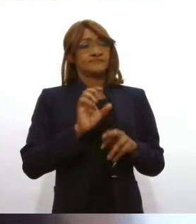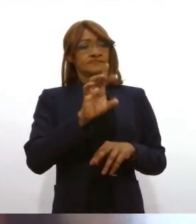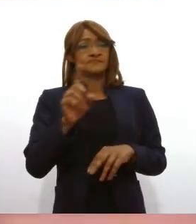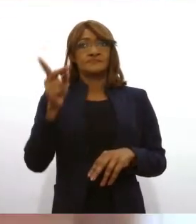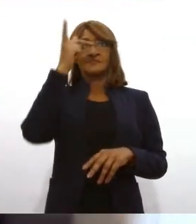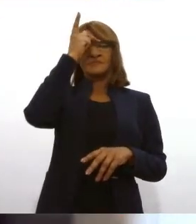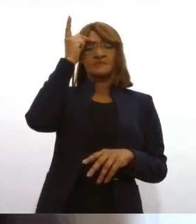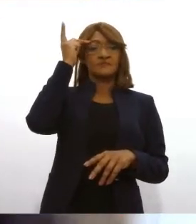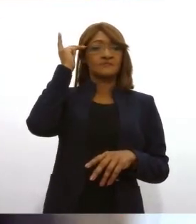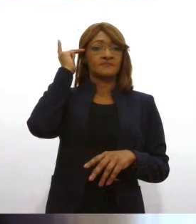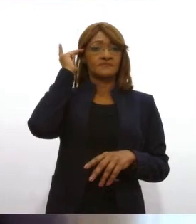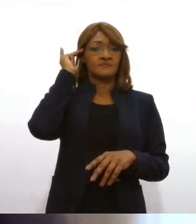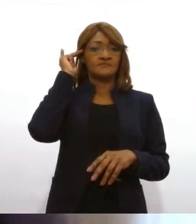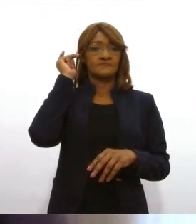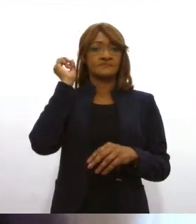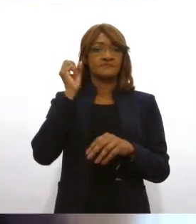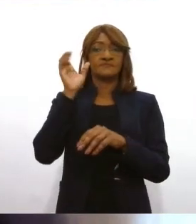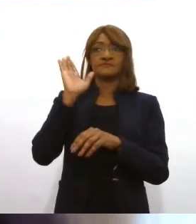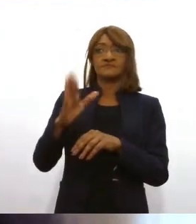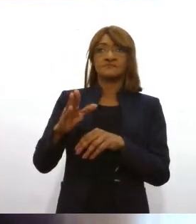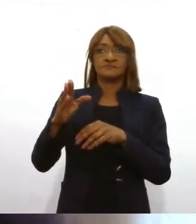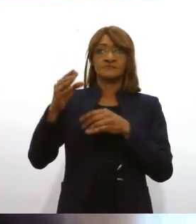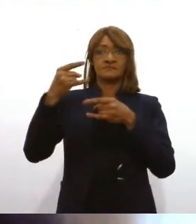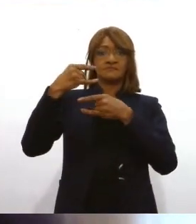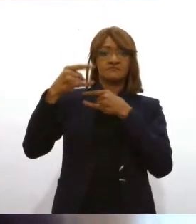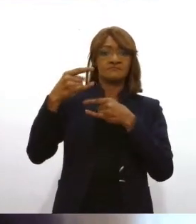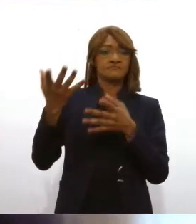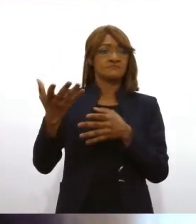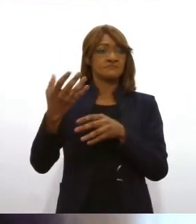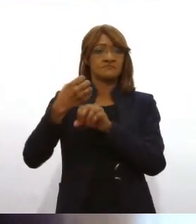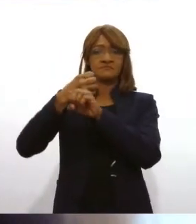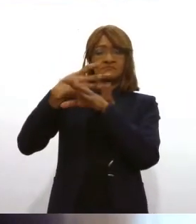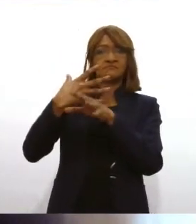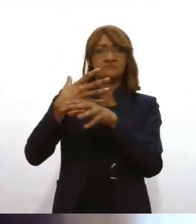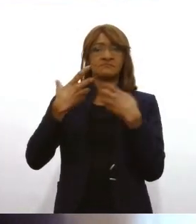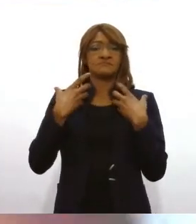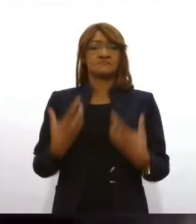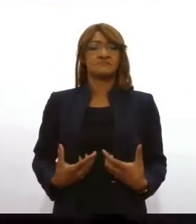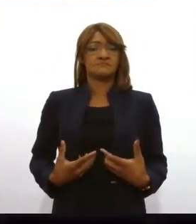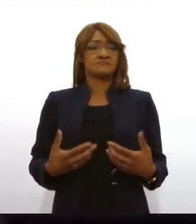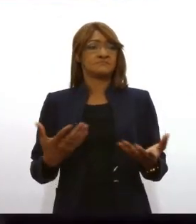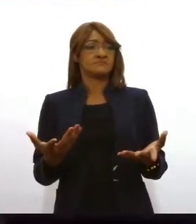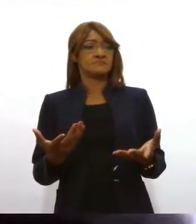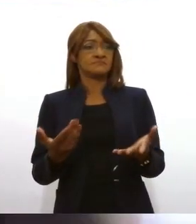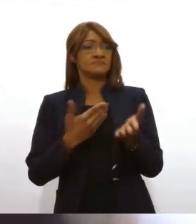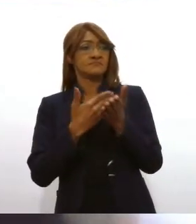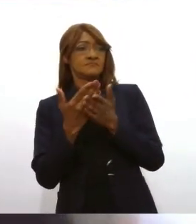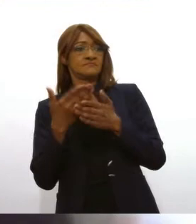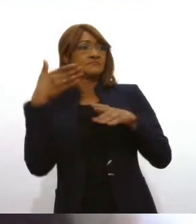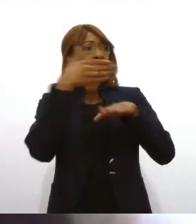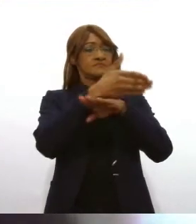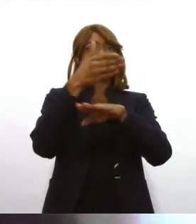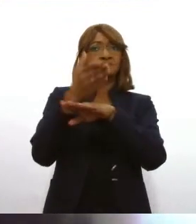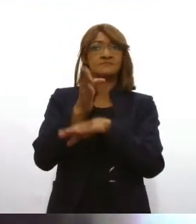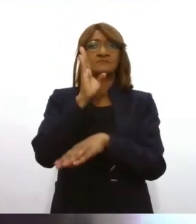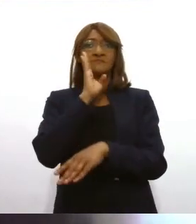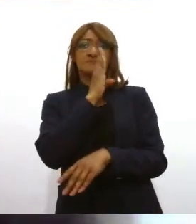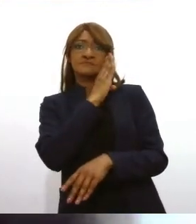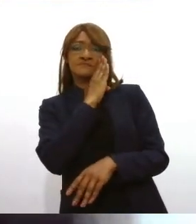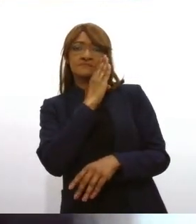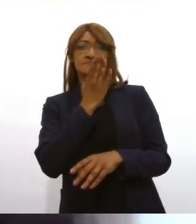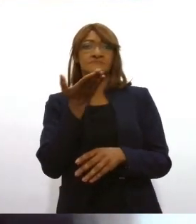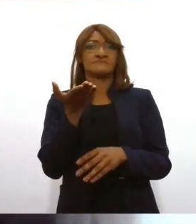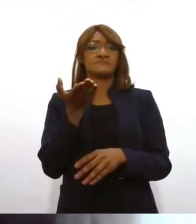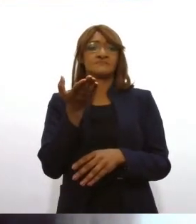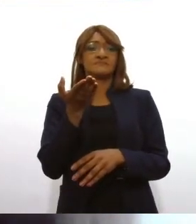desistam já das lives dentro de casa, que já cansou, já não tem mais muito sentido, e comecem a ir ao barzinho, ouvir uma música ao vivo, comecem